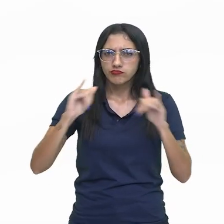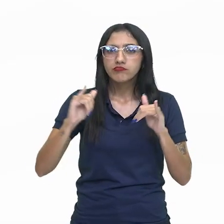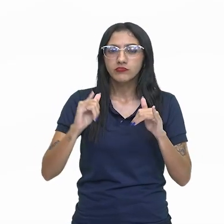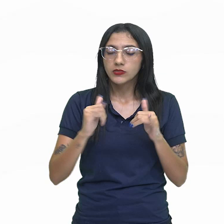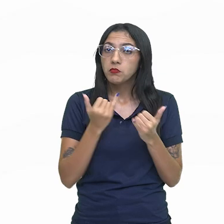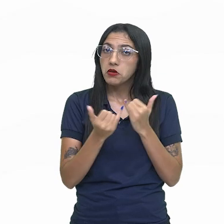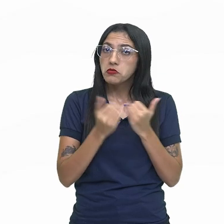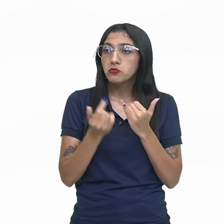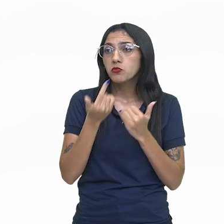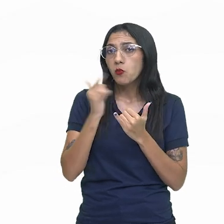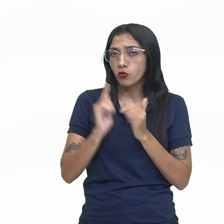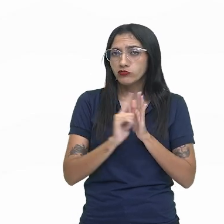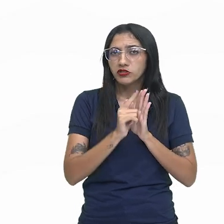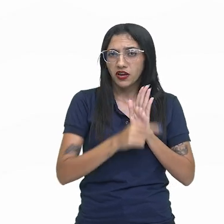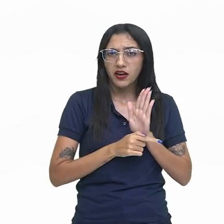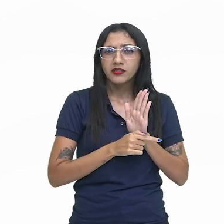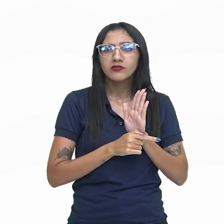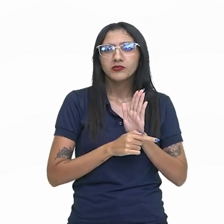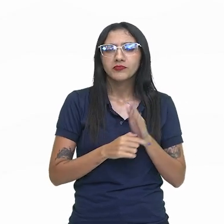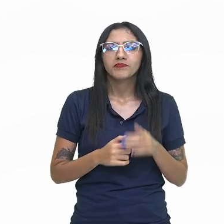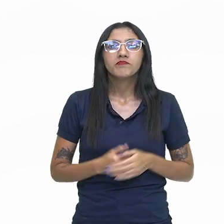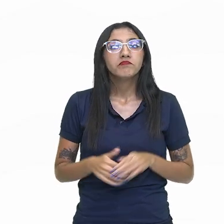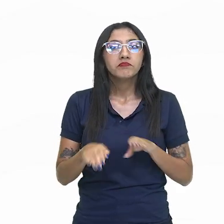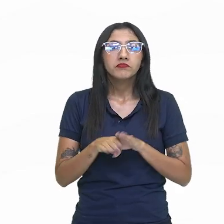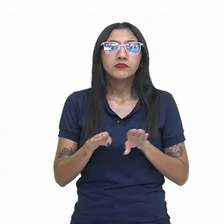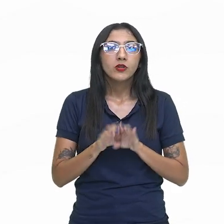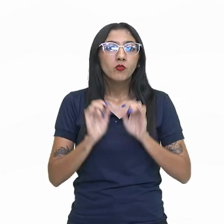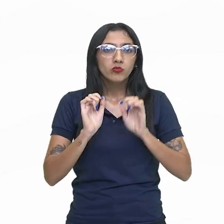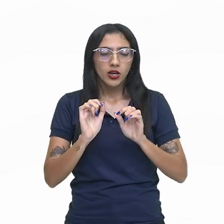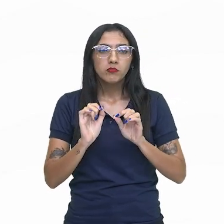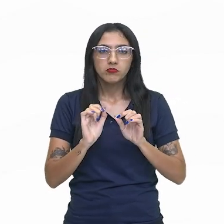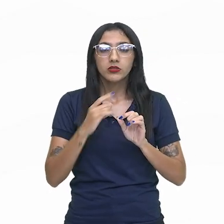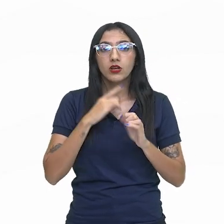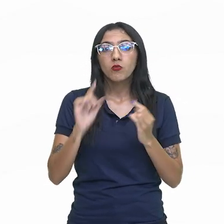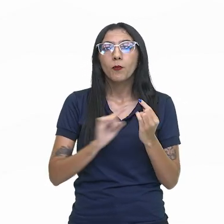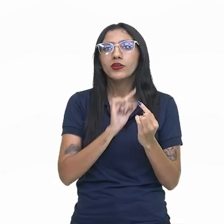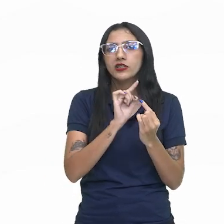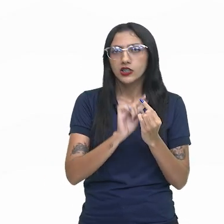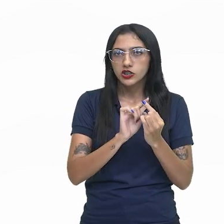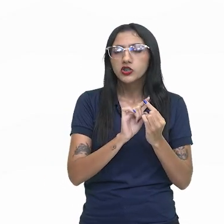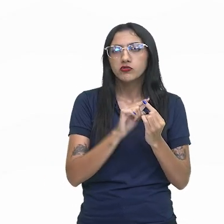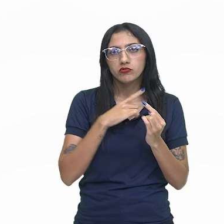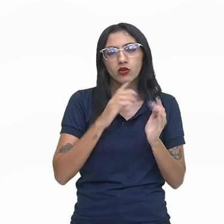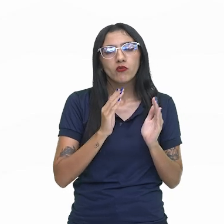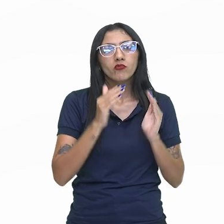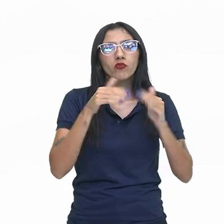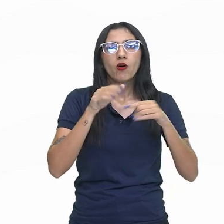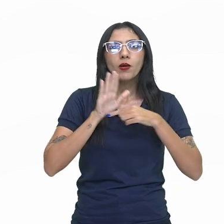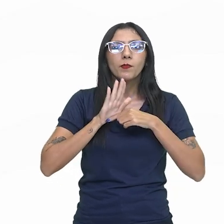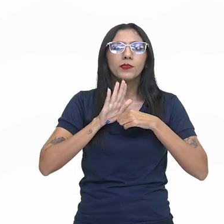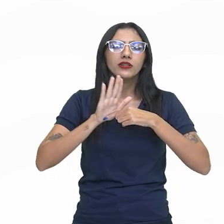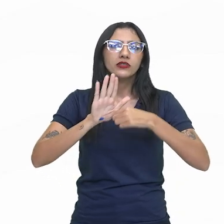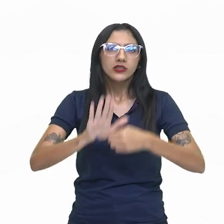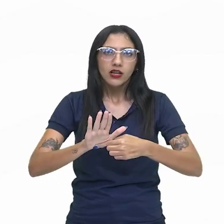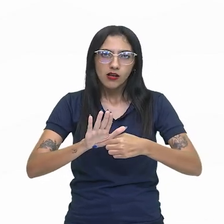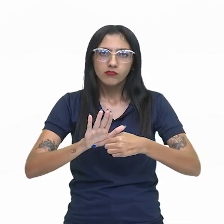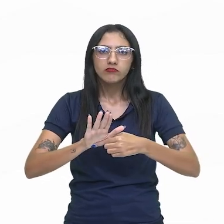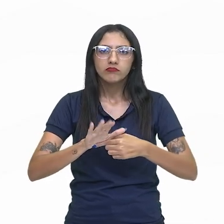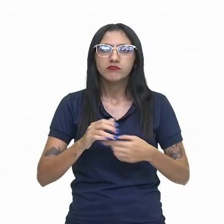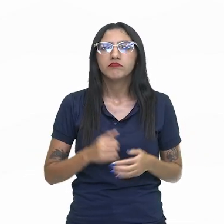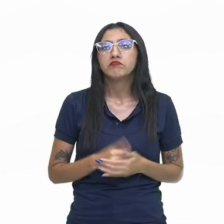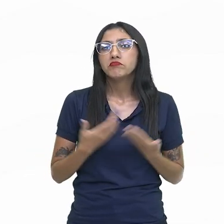os outros gêneros, né, é fazer algo, é levar algo a alguém. Então,